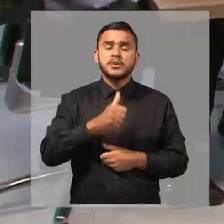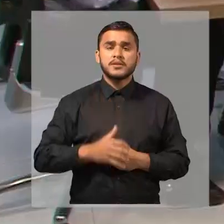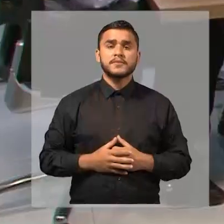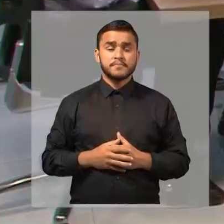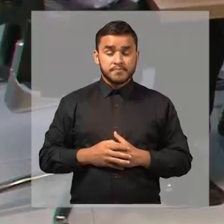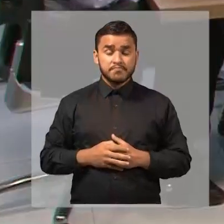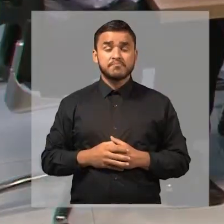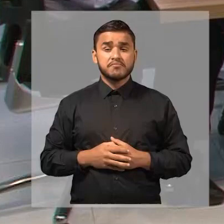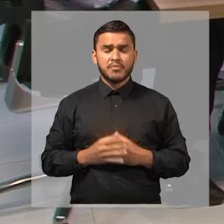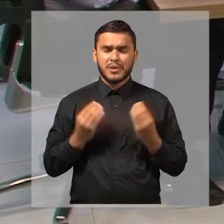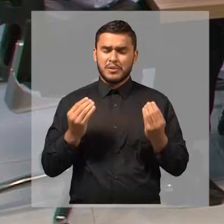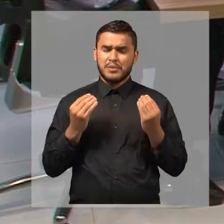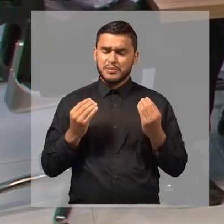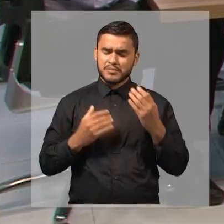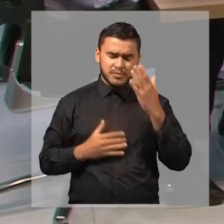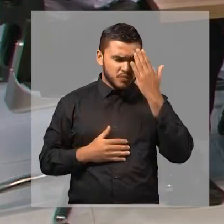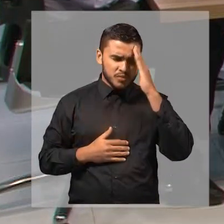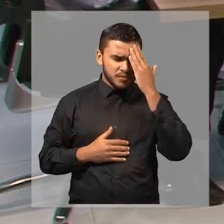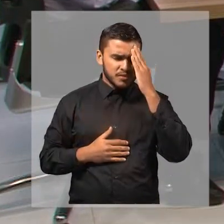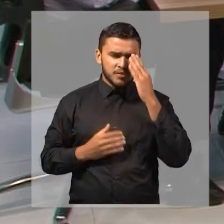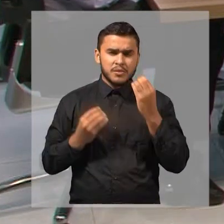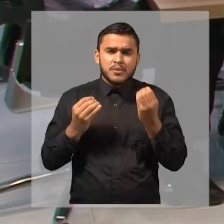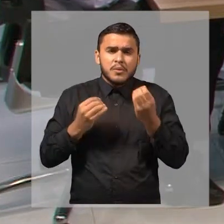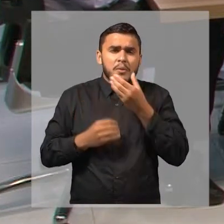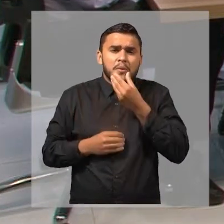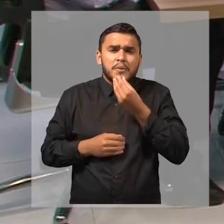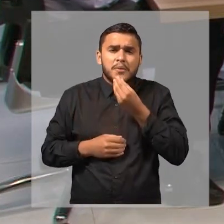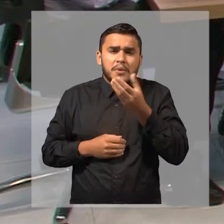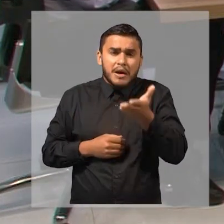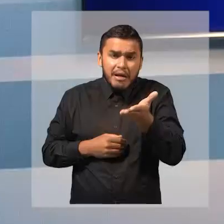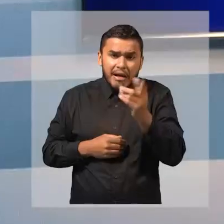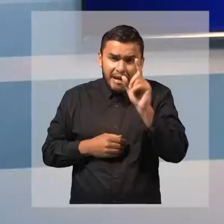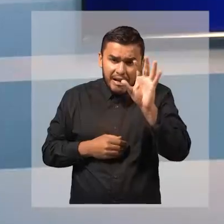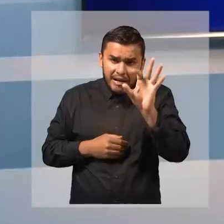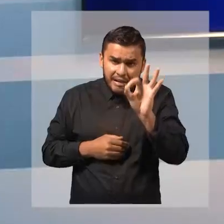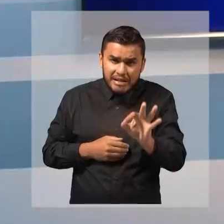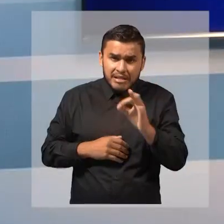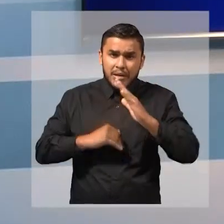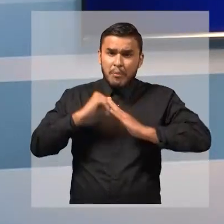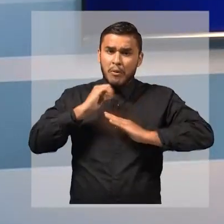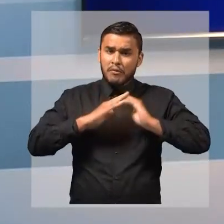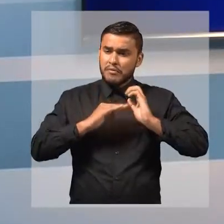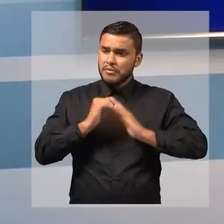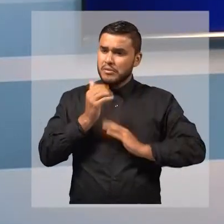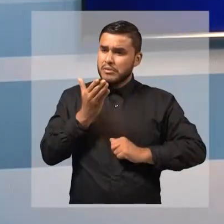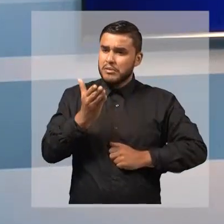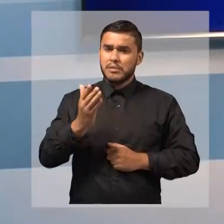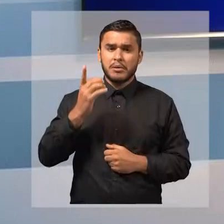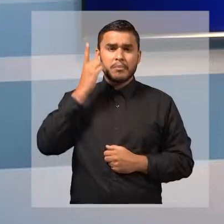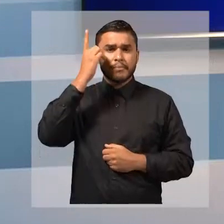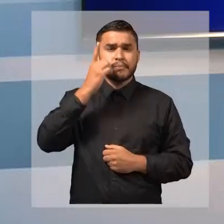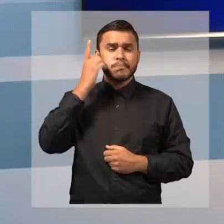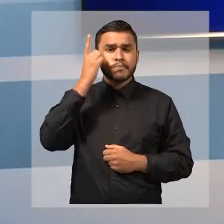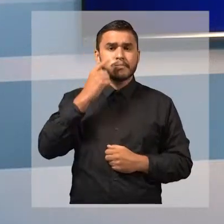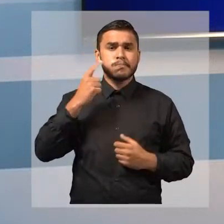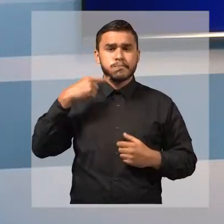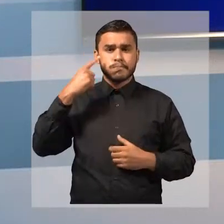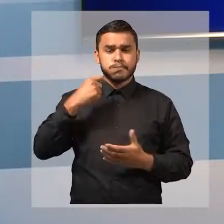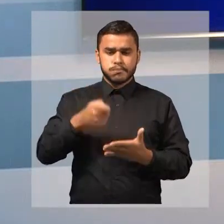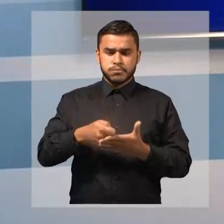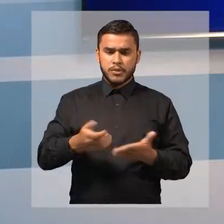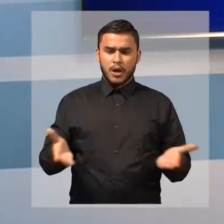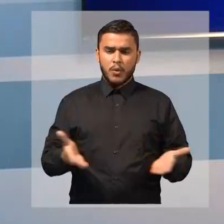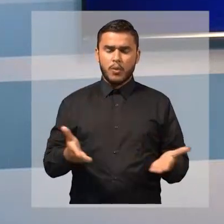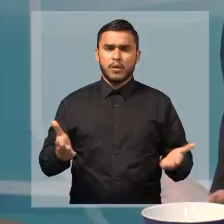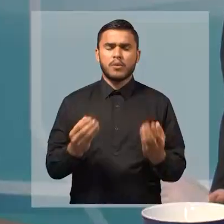eu duvido até que um sujeito desse possa ter sido um juiz e ser um desembargador, porque ele precisa ter passado pela carreira, né? E